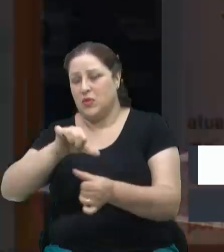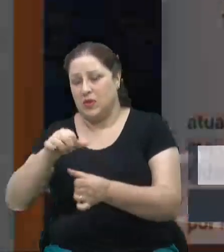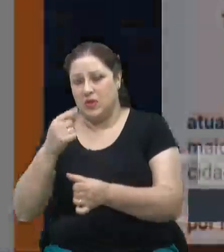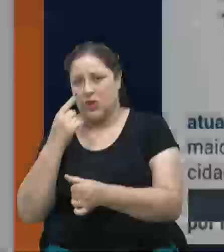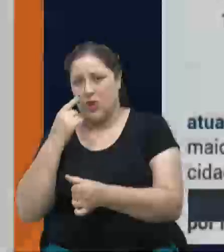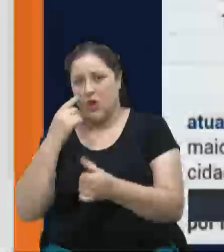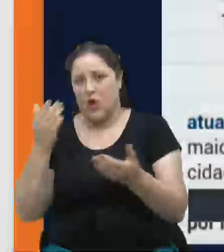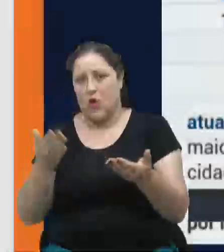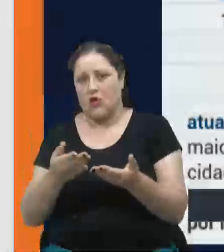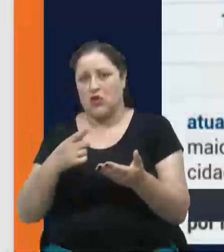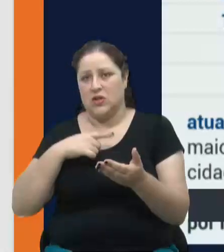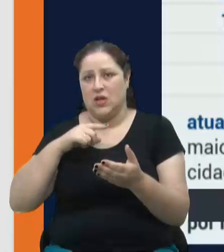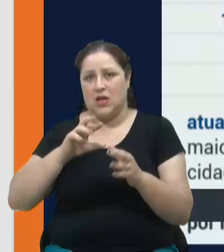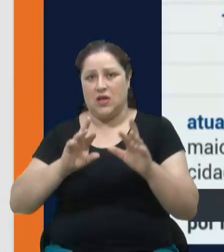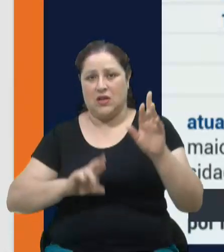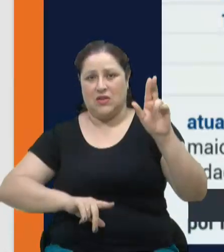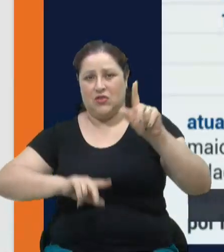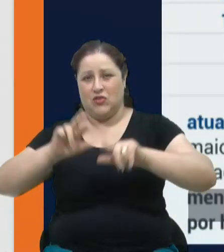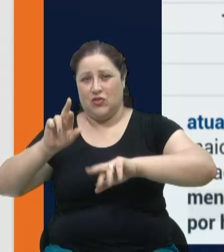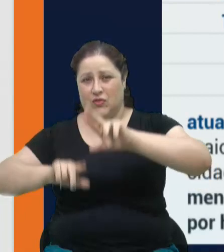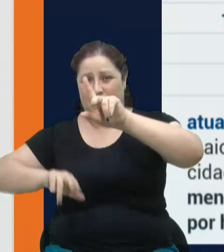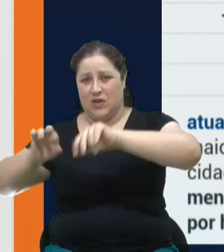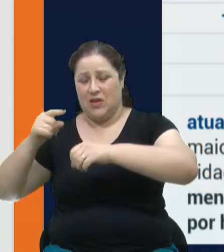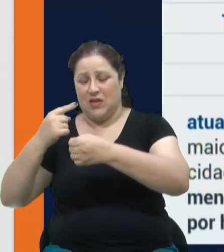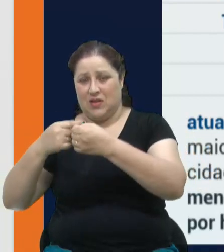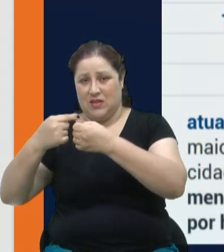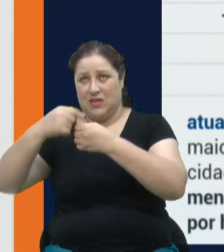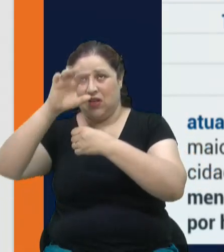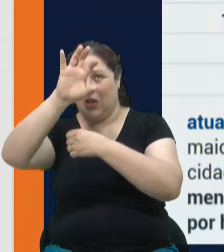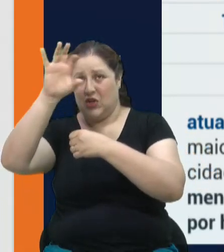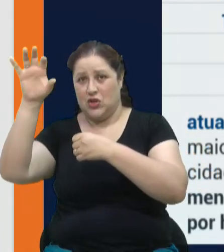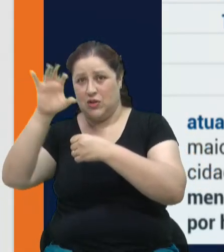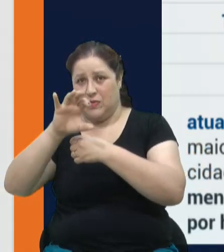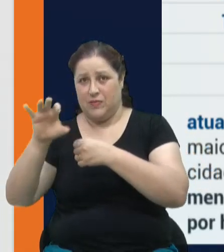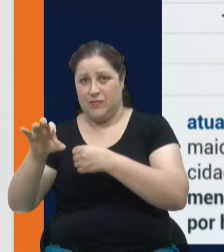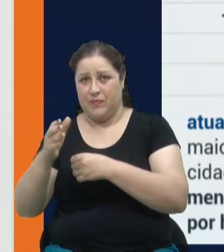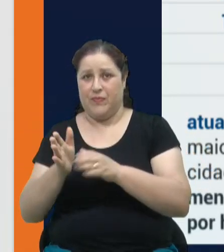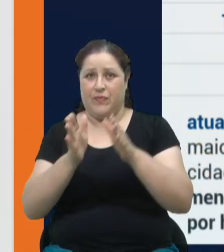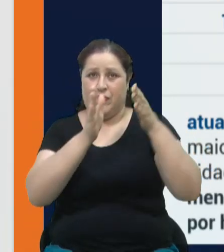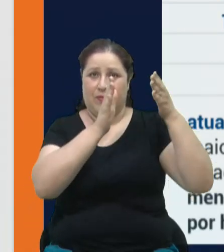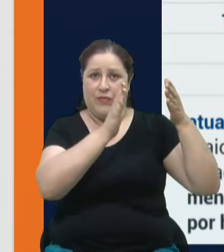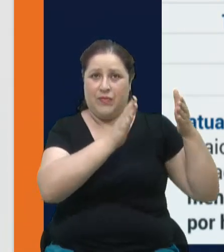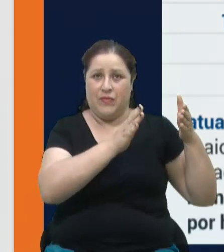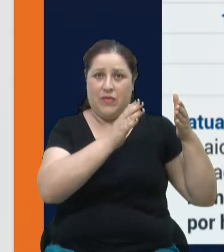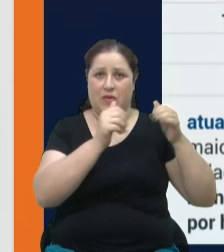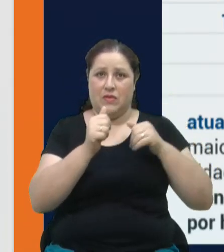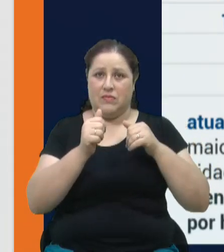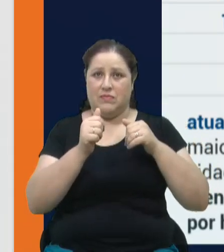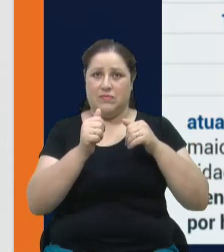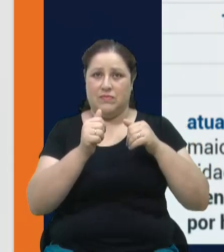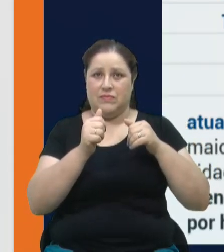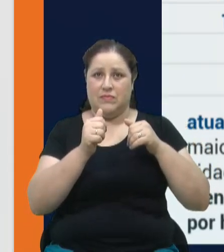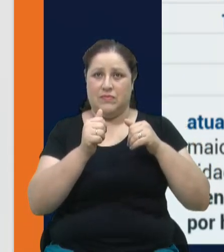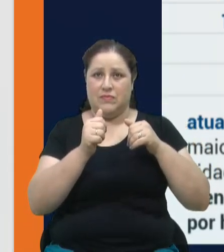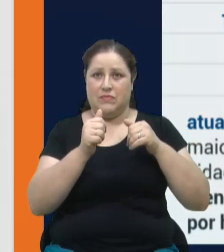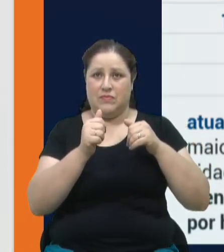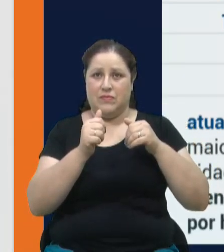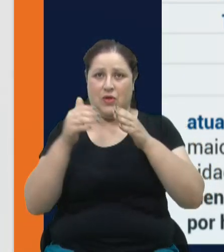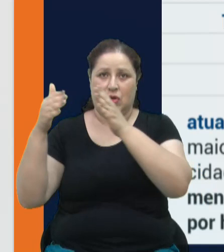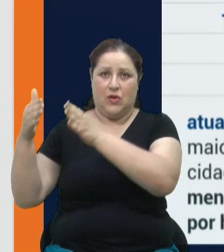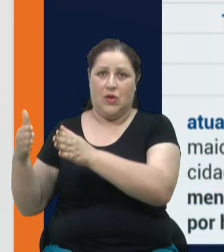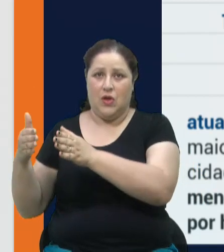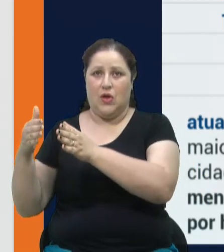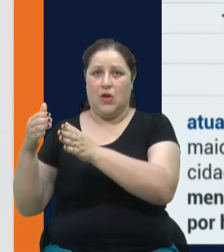uma desigualdade entre as cidades. De um lado nós temos como é, e de outro como ficaria, tá? Através